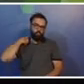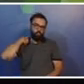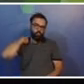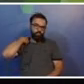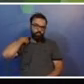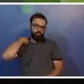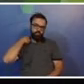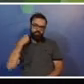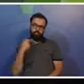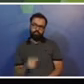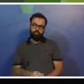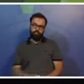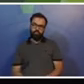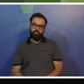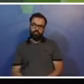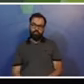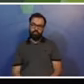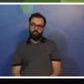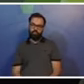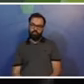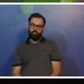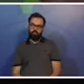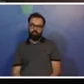vocês tiverem pensado.